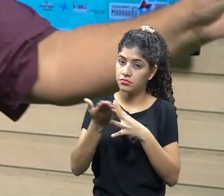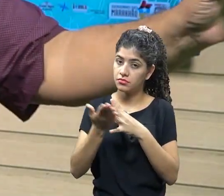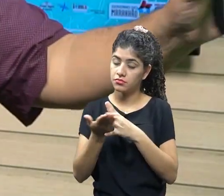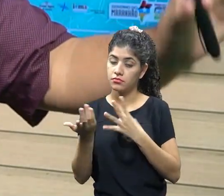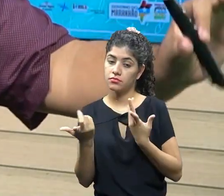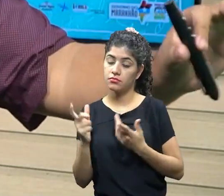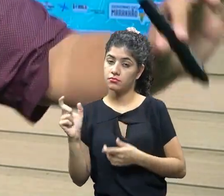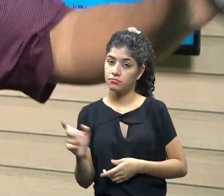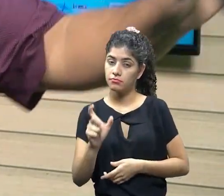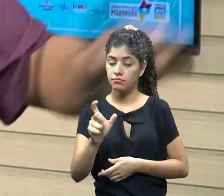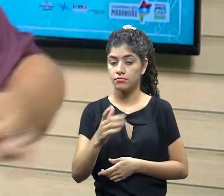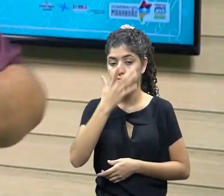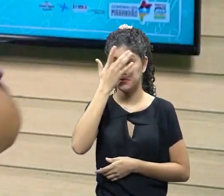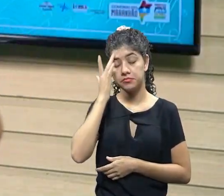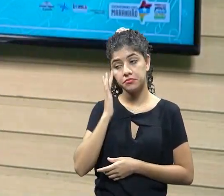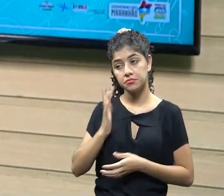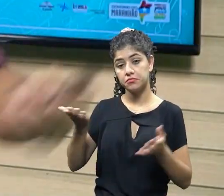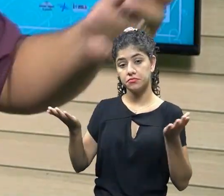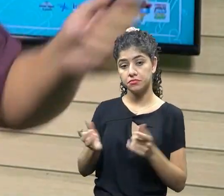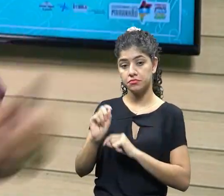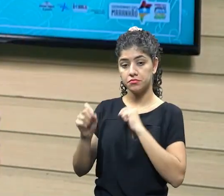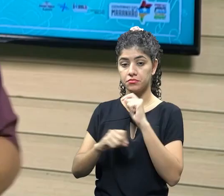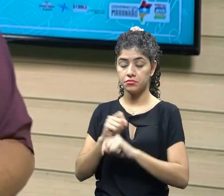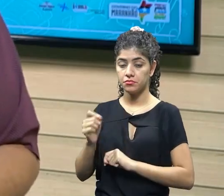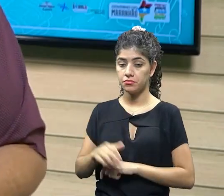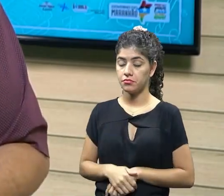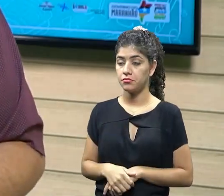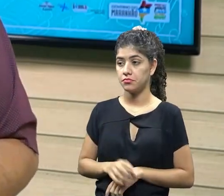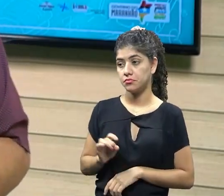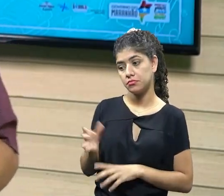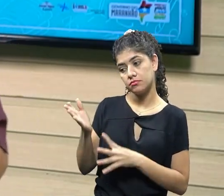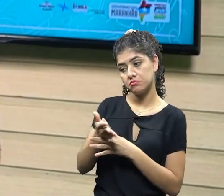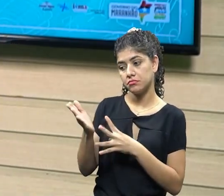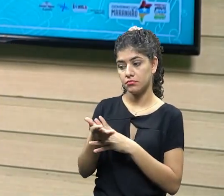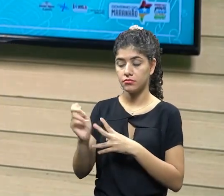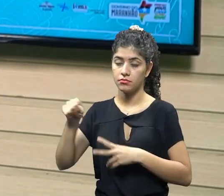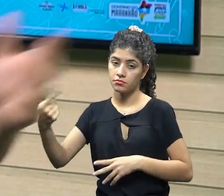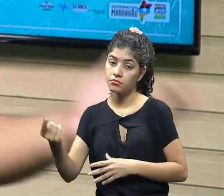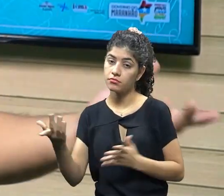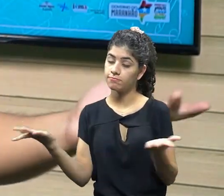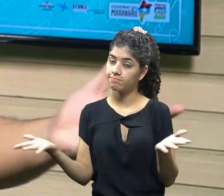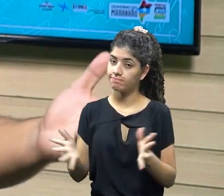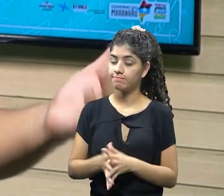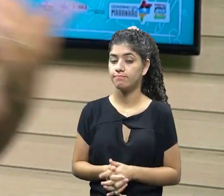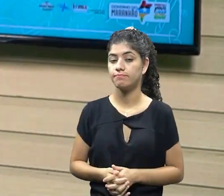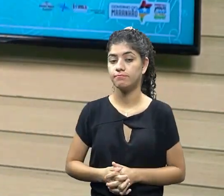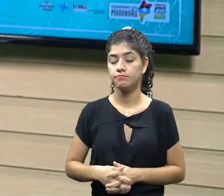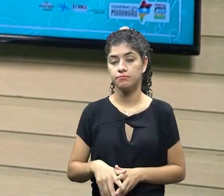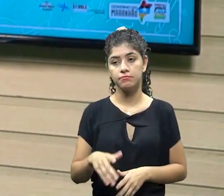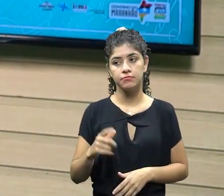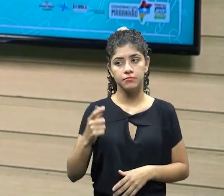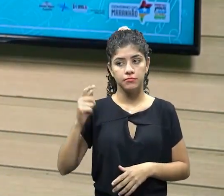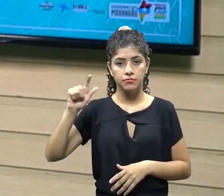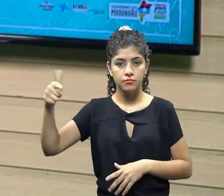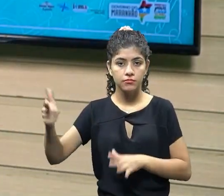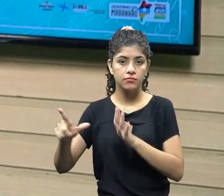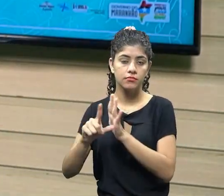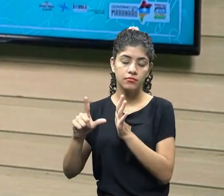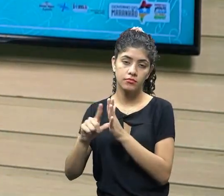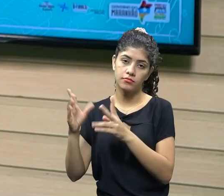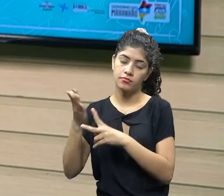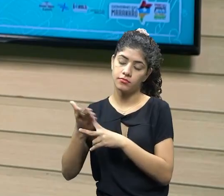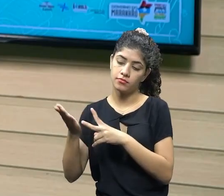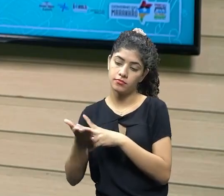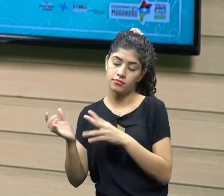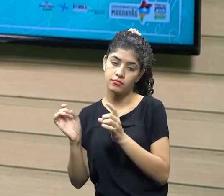de comprar hoje, né, com crise e tal, a prazo. Então, se os meus concorrentes estão vendendo a prazo e eu não estou vendendo a